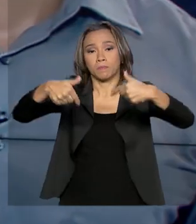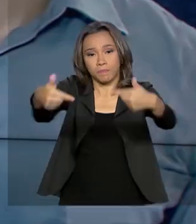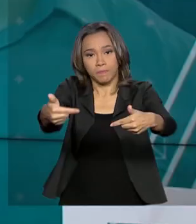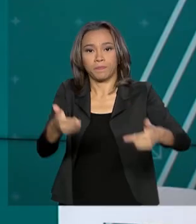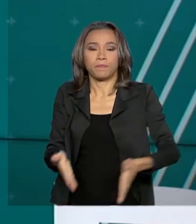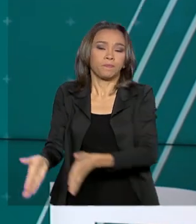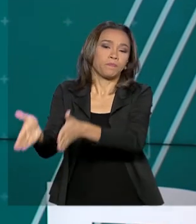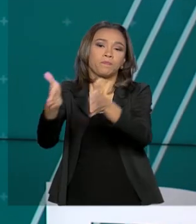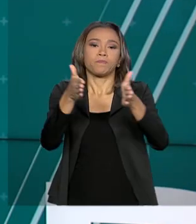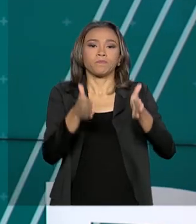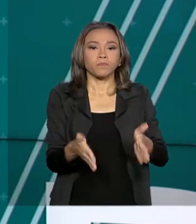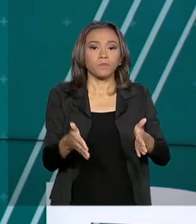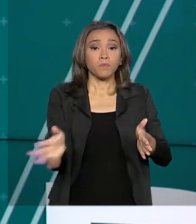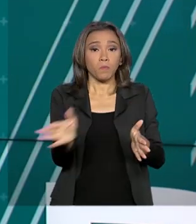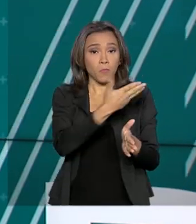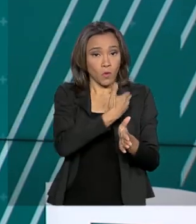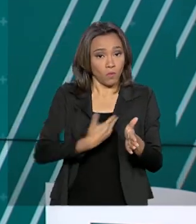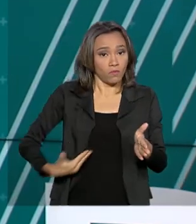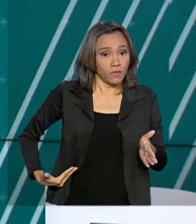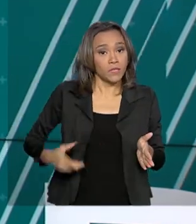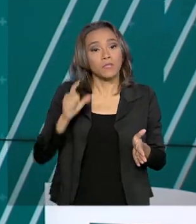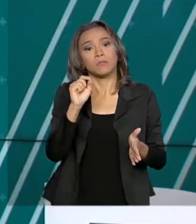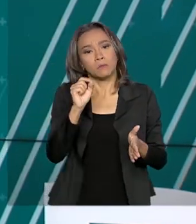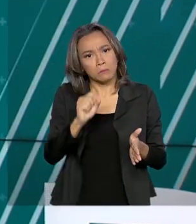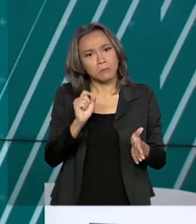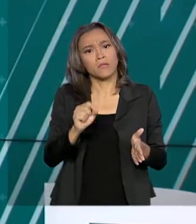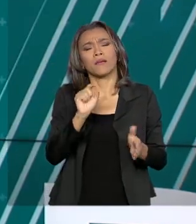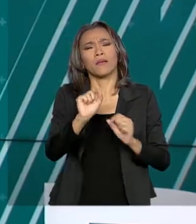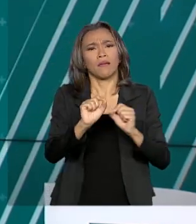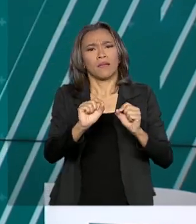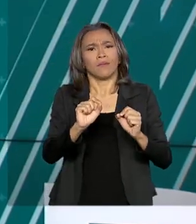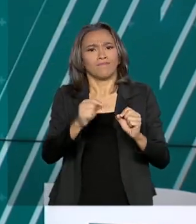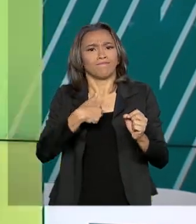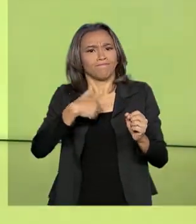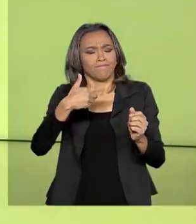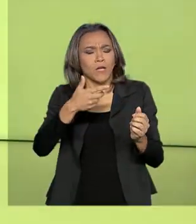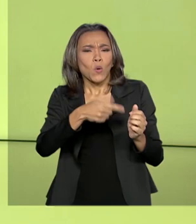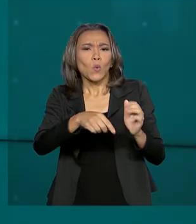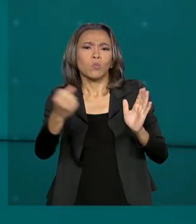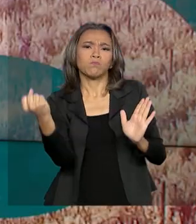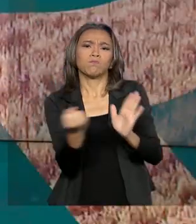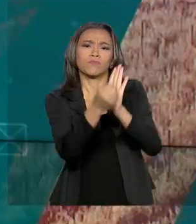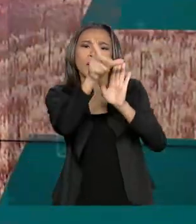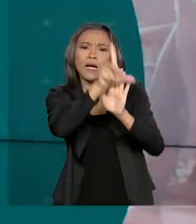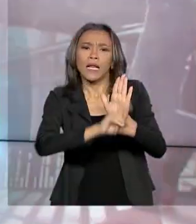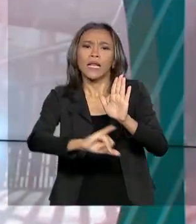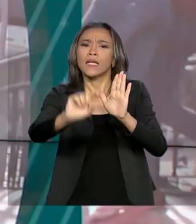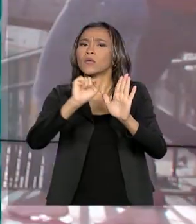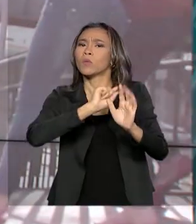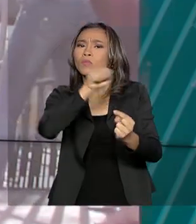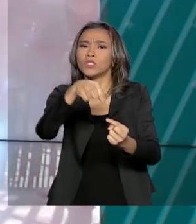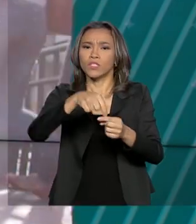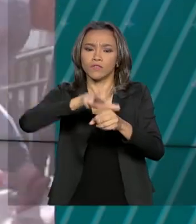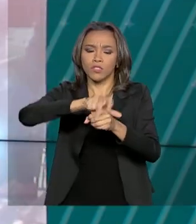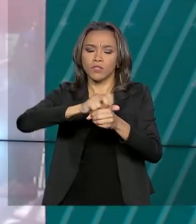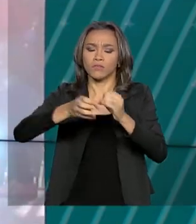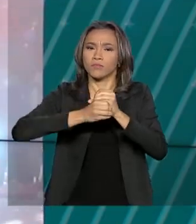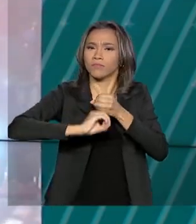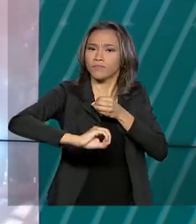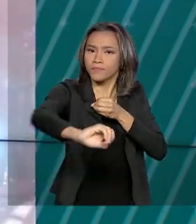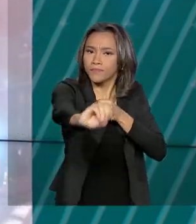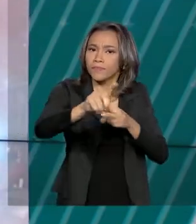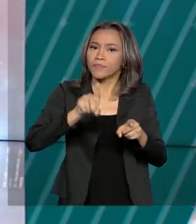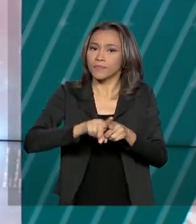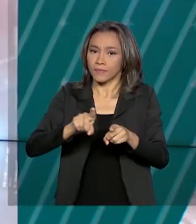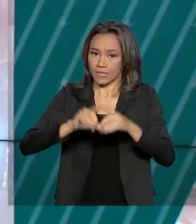O governo aposta no marco legal do saneamento para universalizar os serviços de tratamento de água e coleta